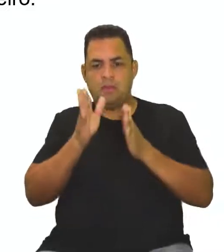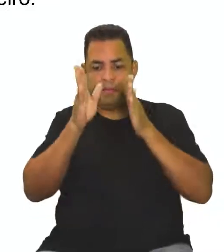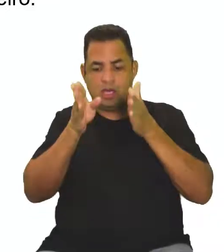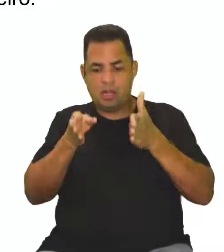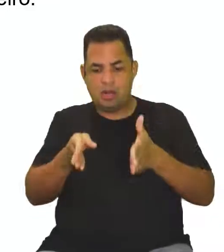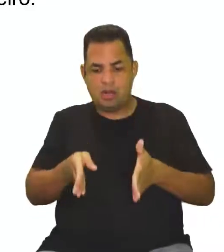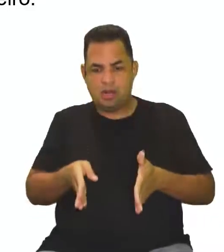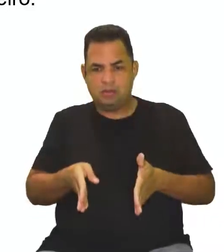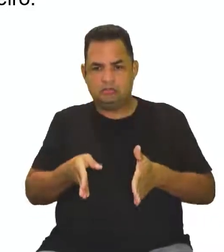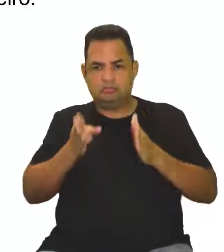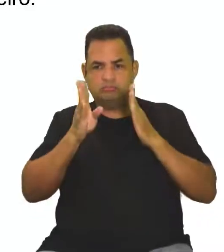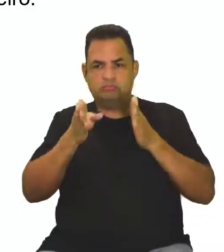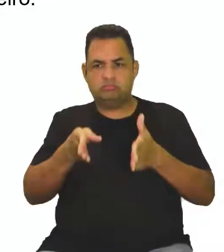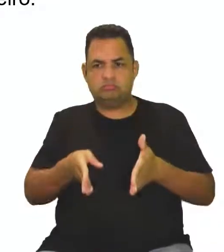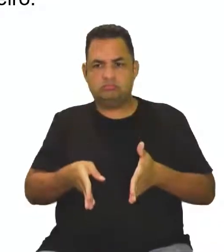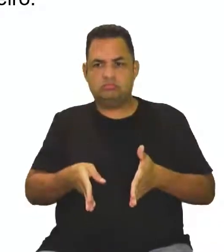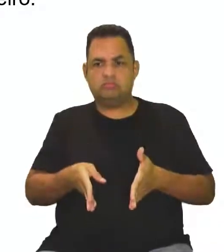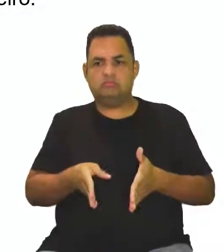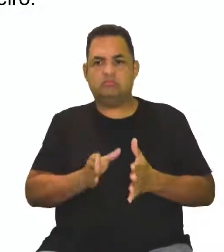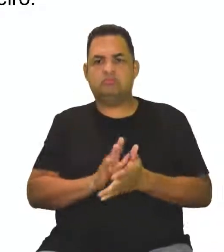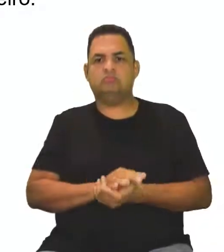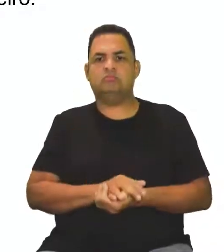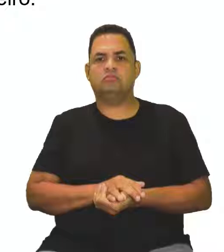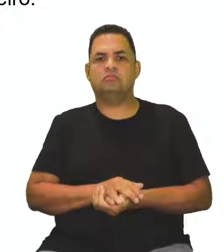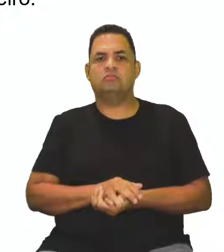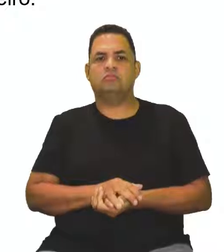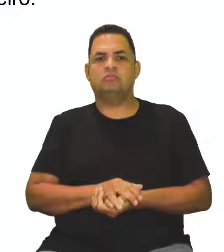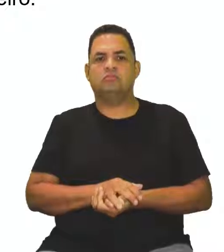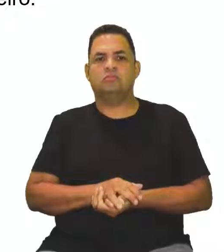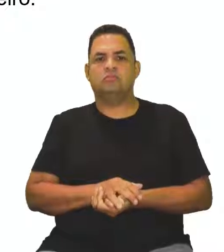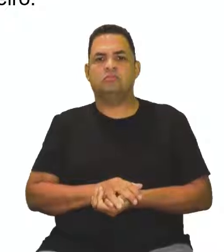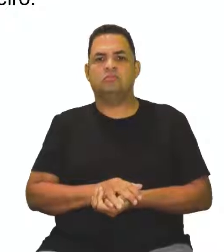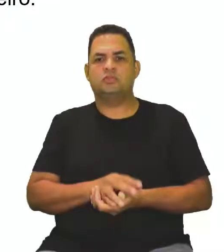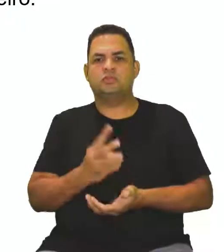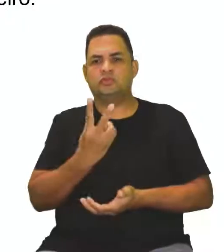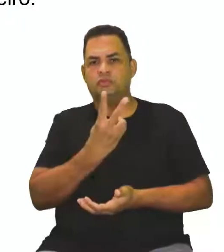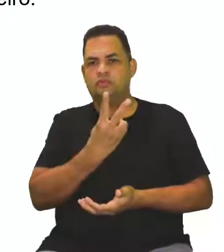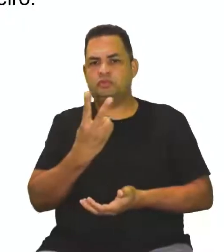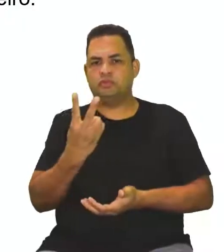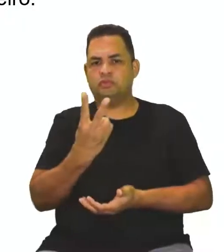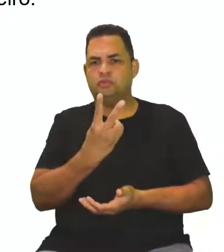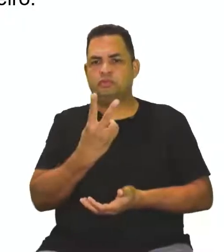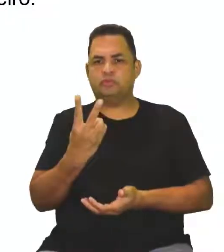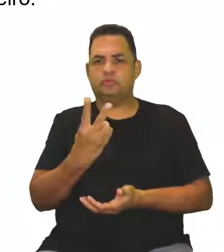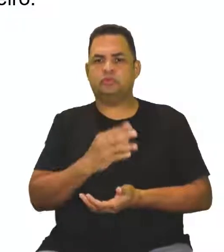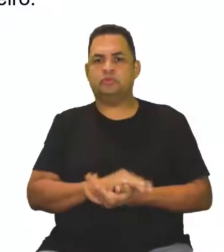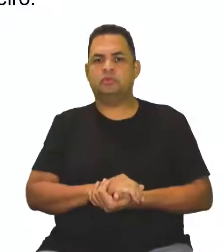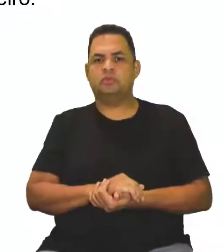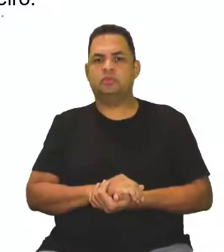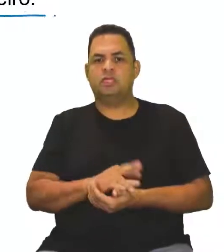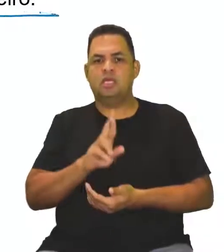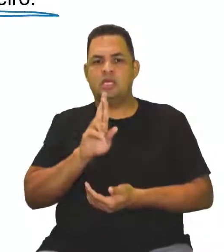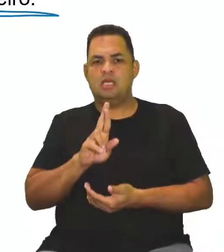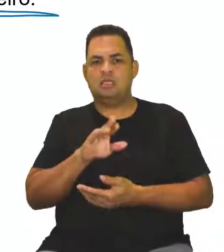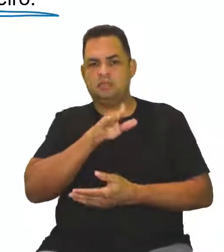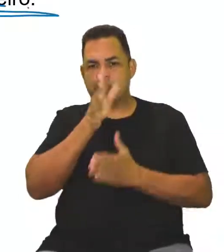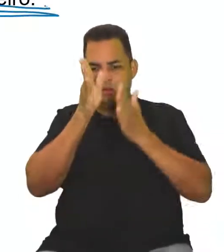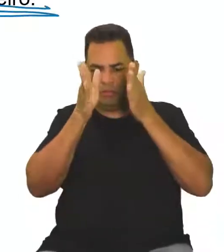paralelo. Então, vamos resolver apenas as duas resistências que estão em